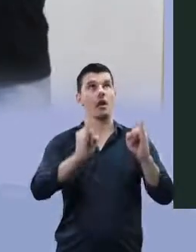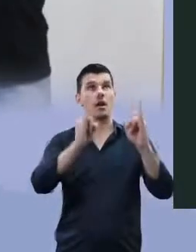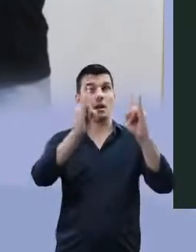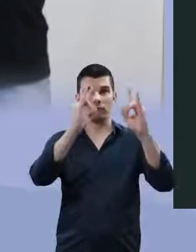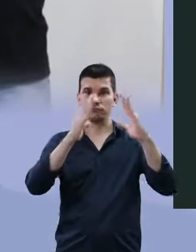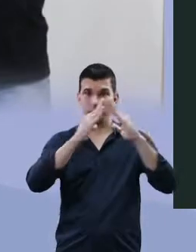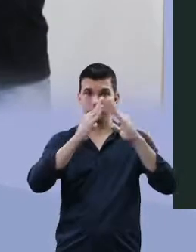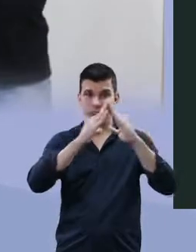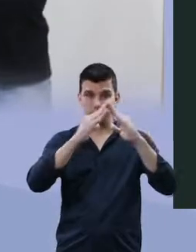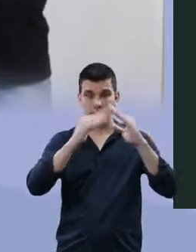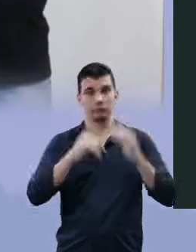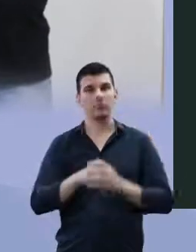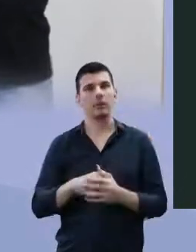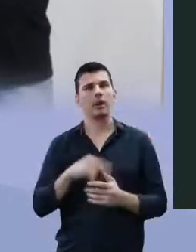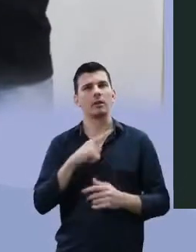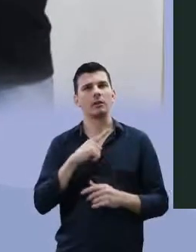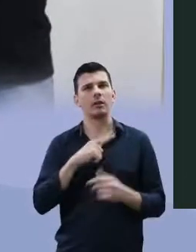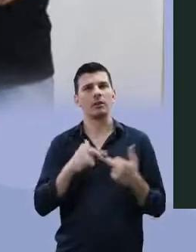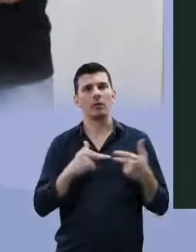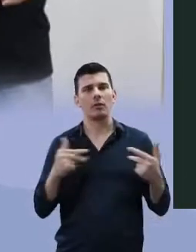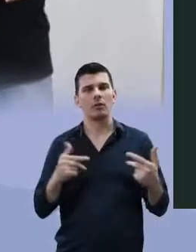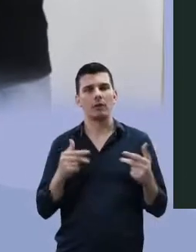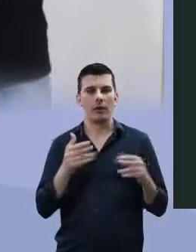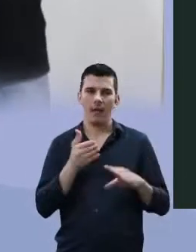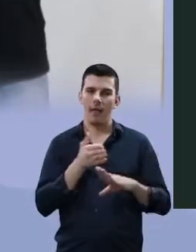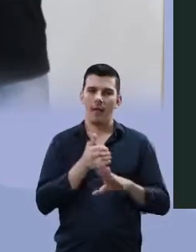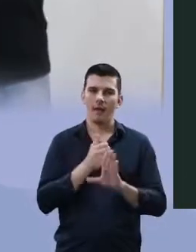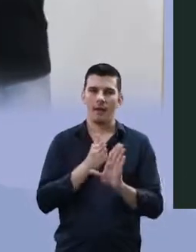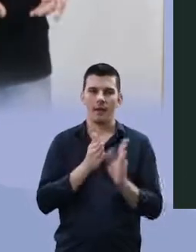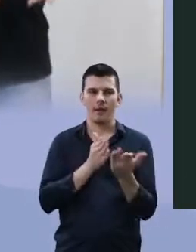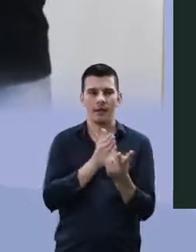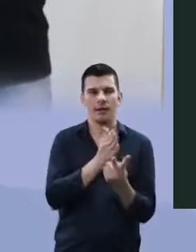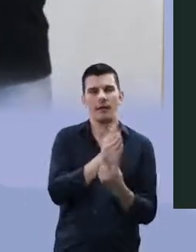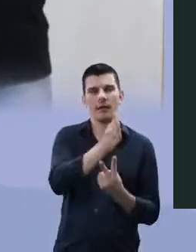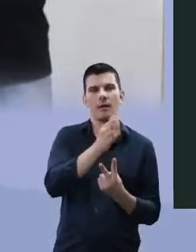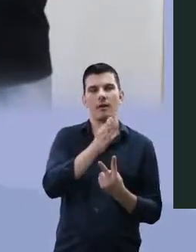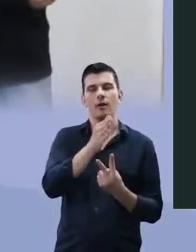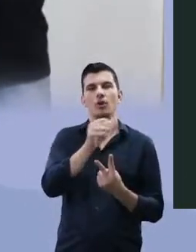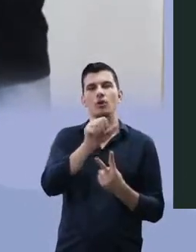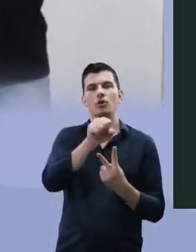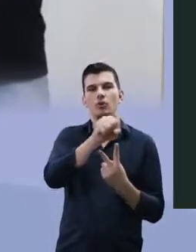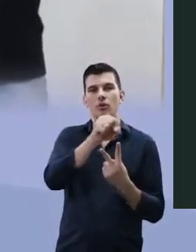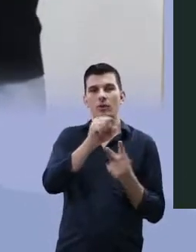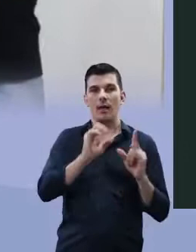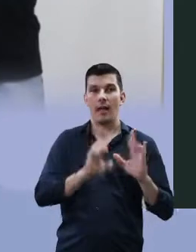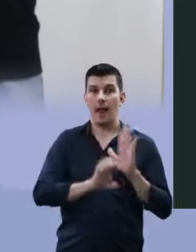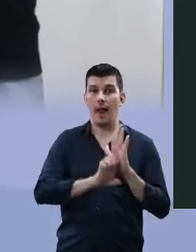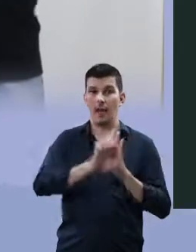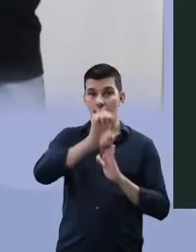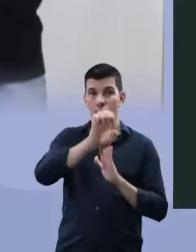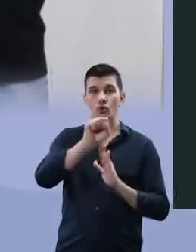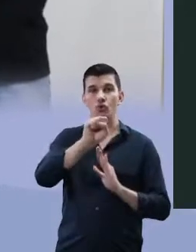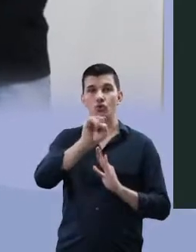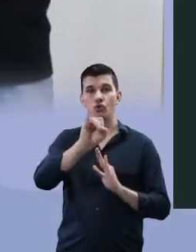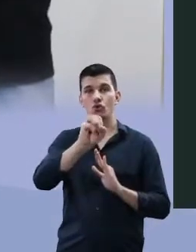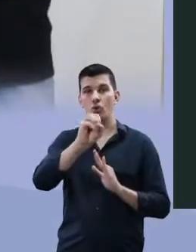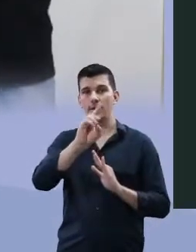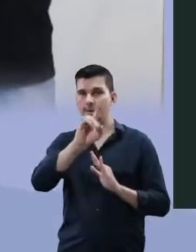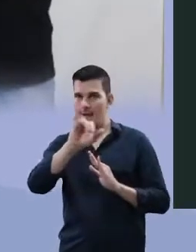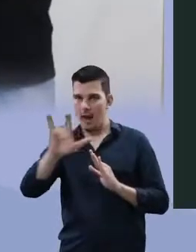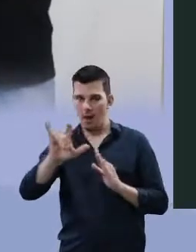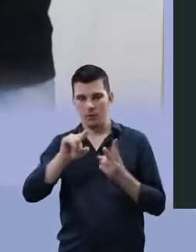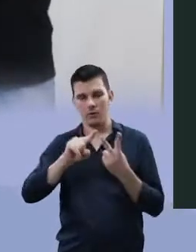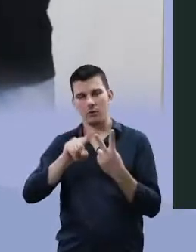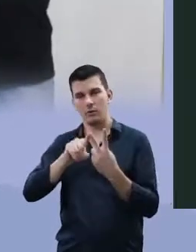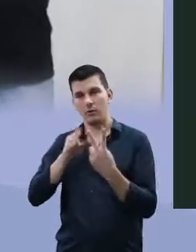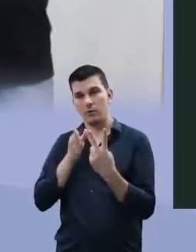os prédios, né, residenciais, têm uma coisa chamada entrada social, elevador social e entrada de serviço, elevador de serviço.